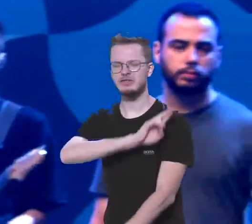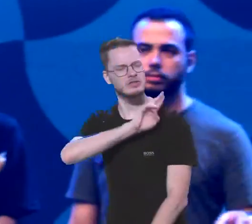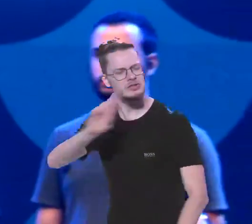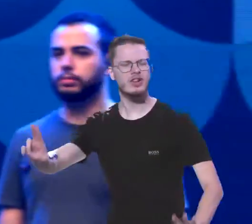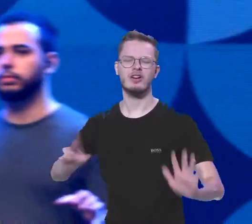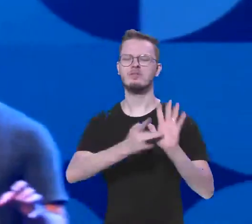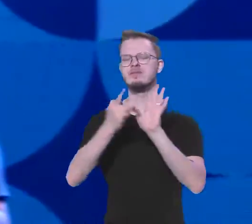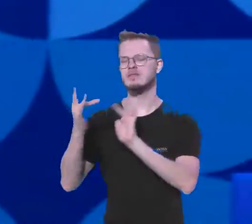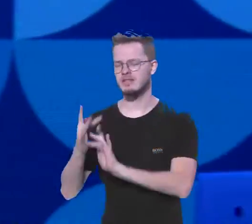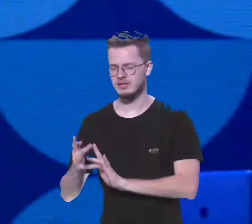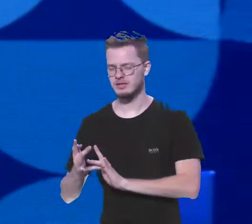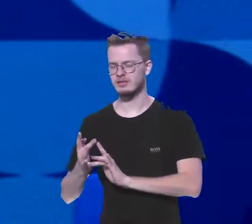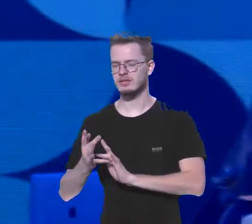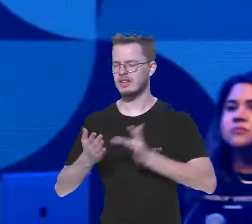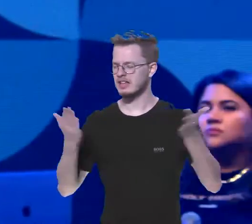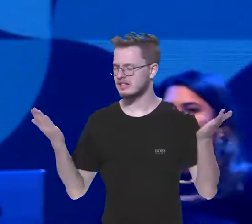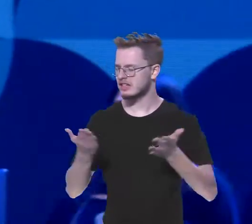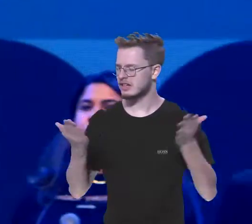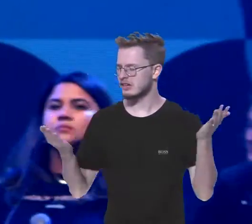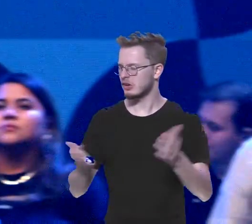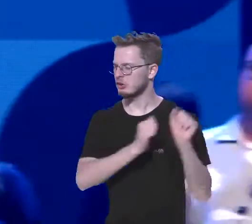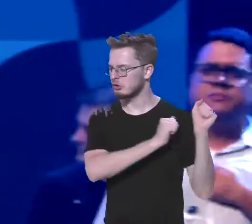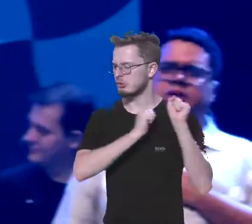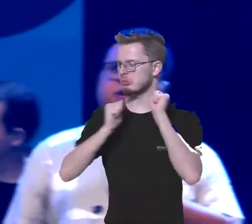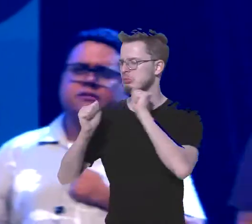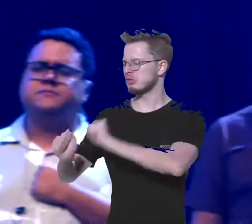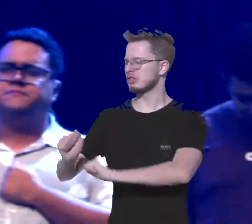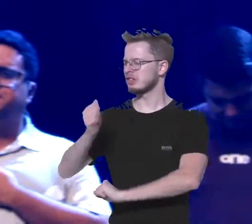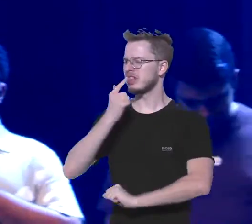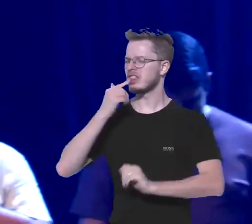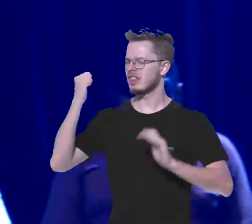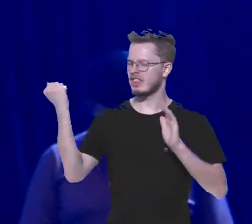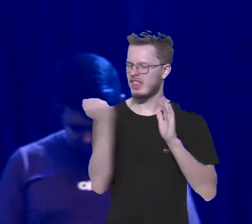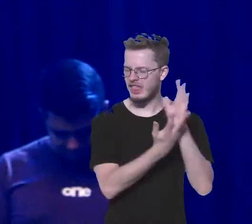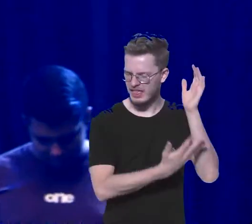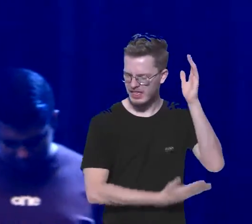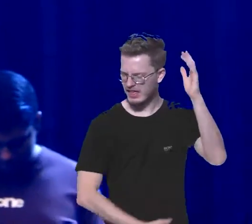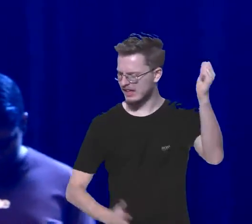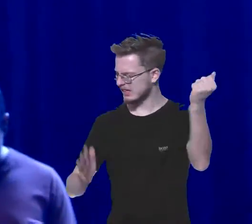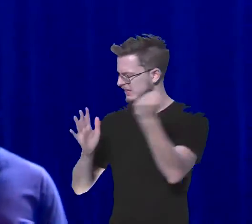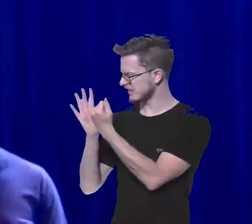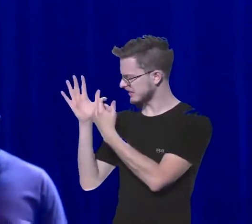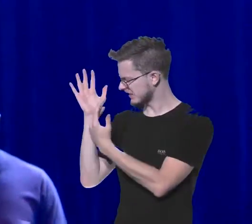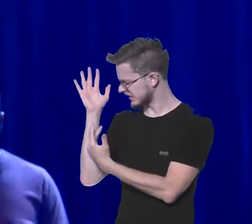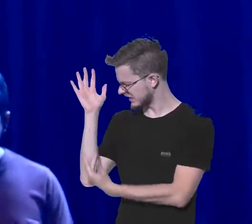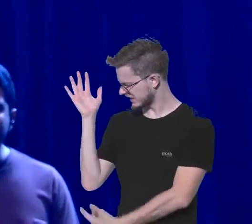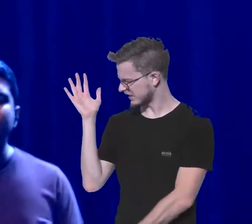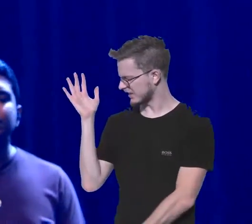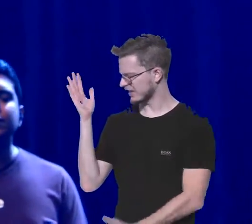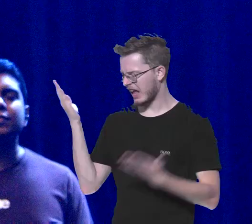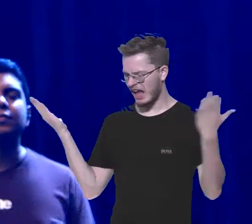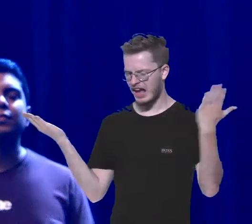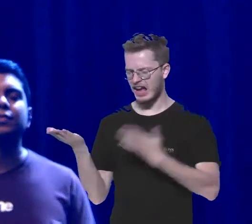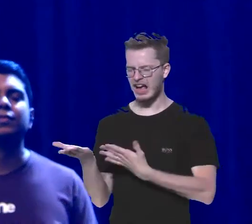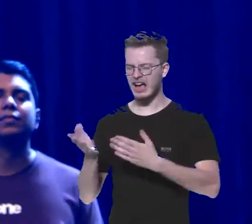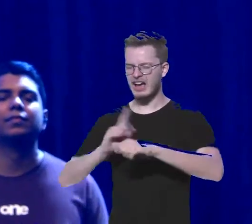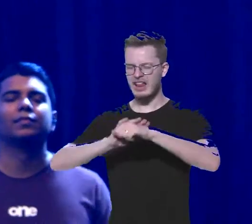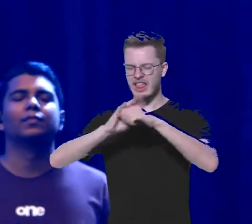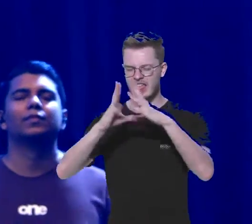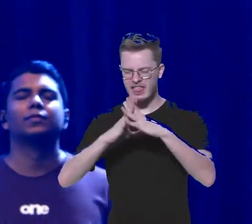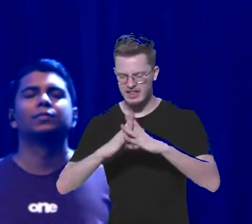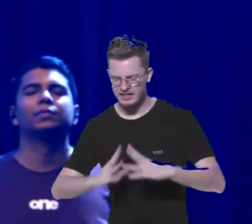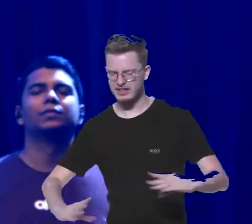na autoridade do nome de Cristo, pelo sangue de Cristo Jesus, que haja cura nesse lugar. Cura nesse lugar.